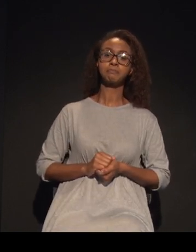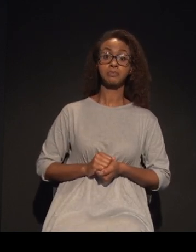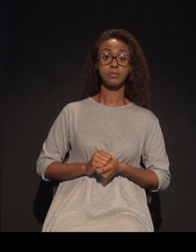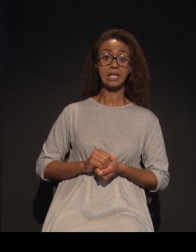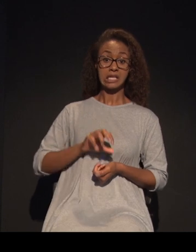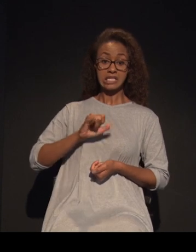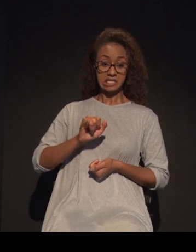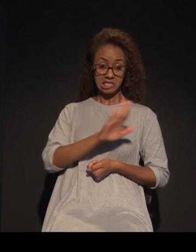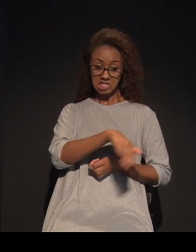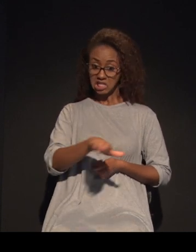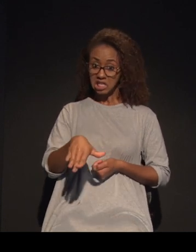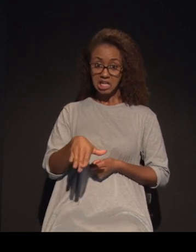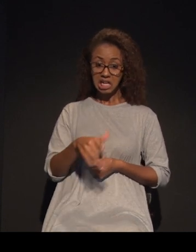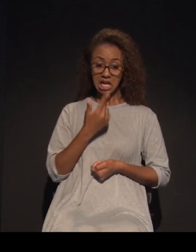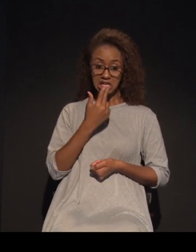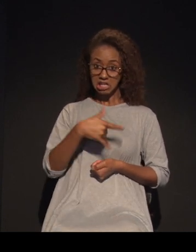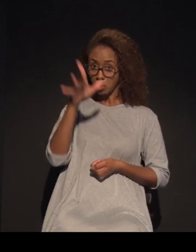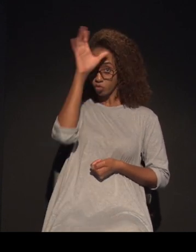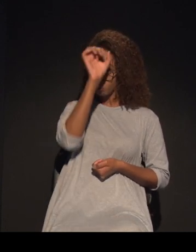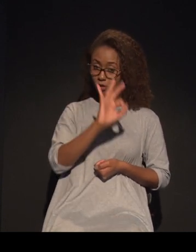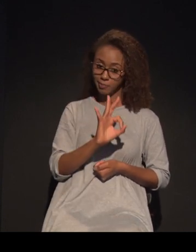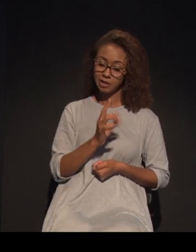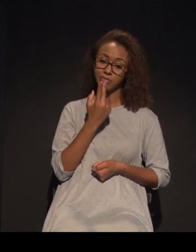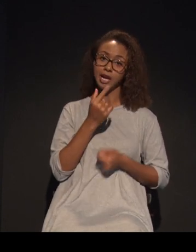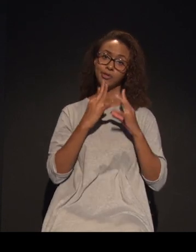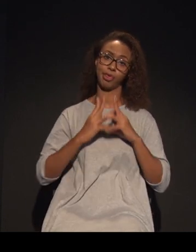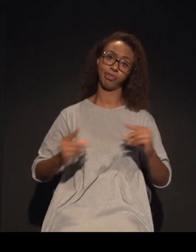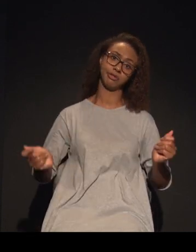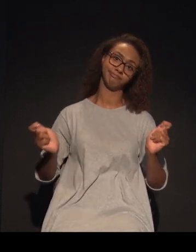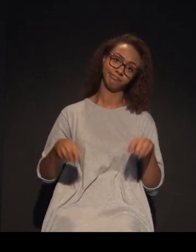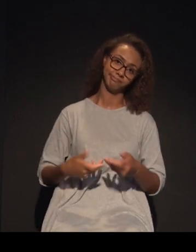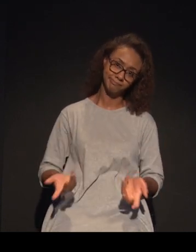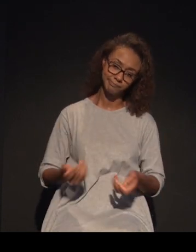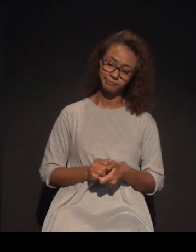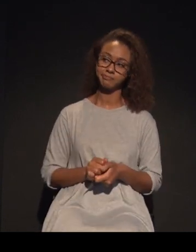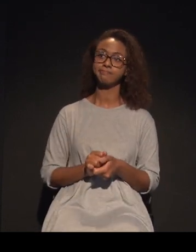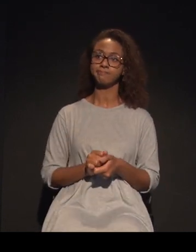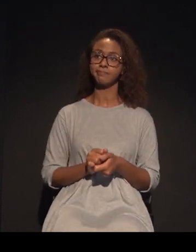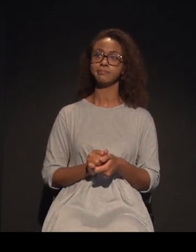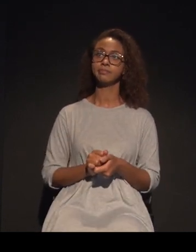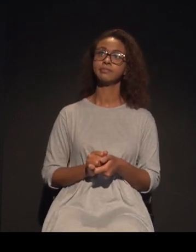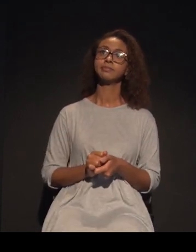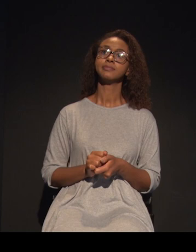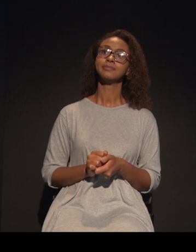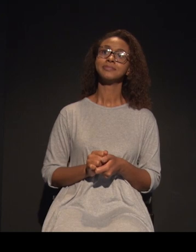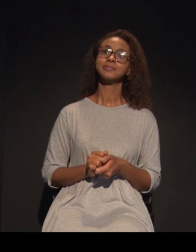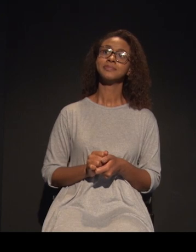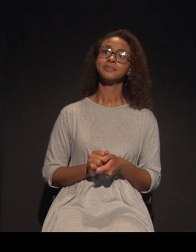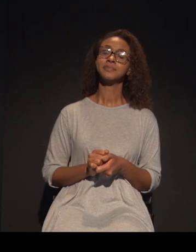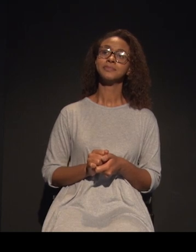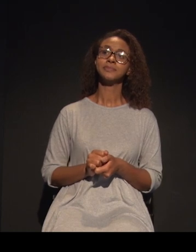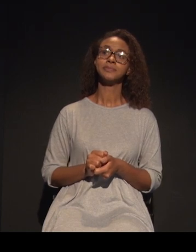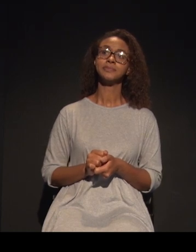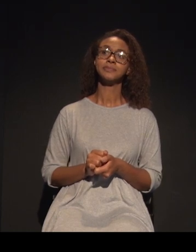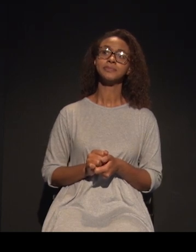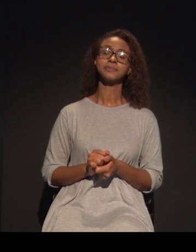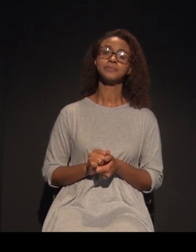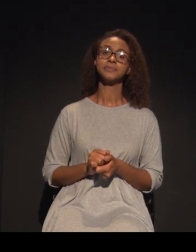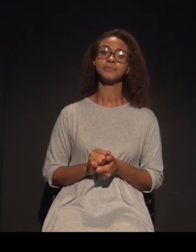criança não aprende a língua vai morrer opa vai ser